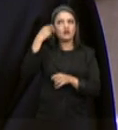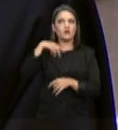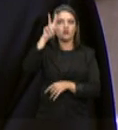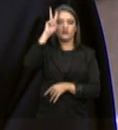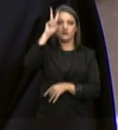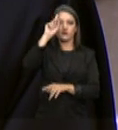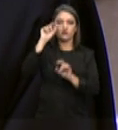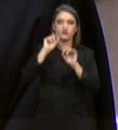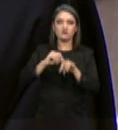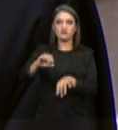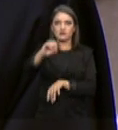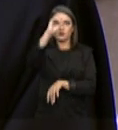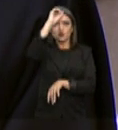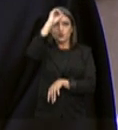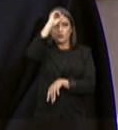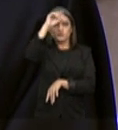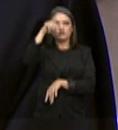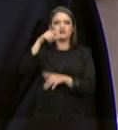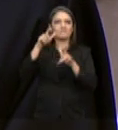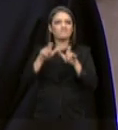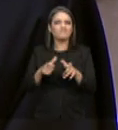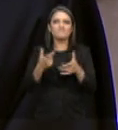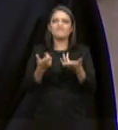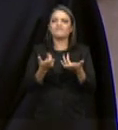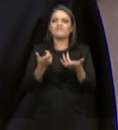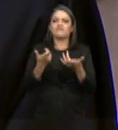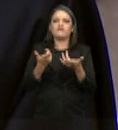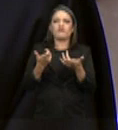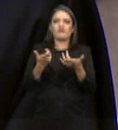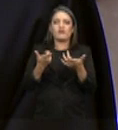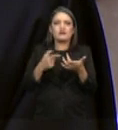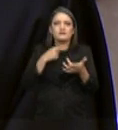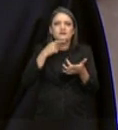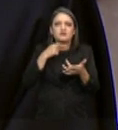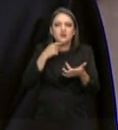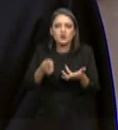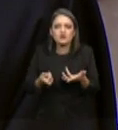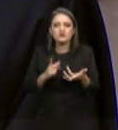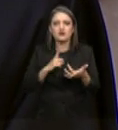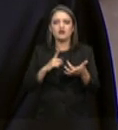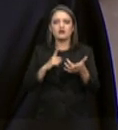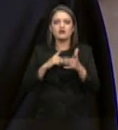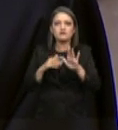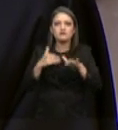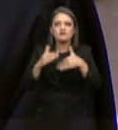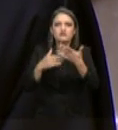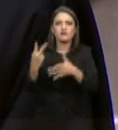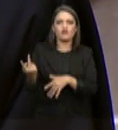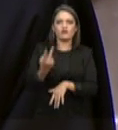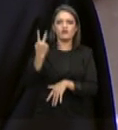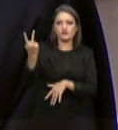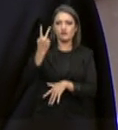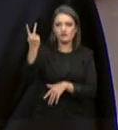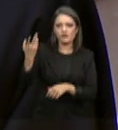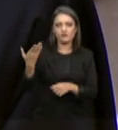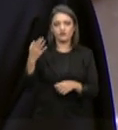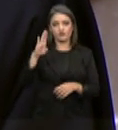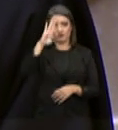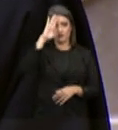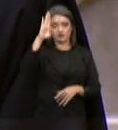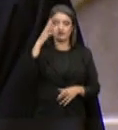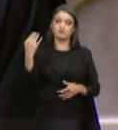que a ignorância é um terreno infértil incapaz de germinar as sementes de que florescem os valores fundamentais da liberdade